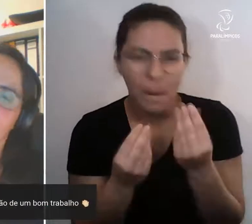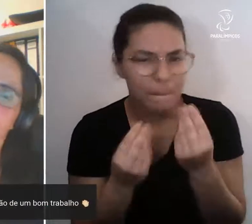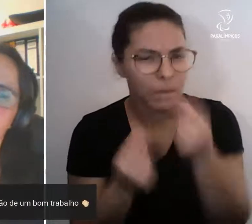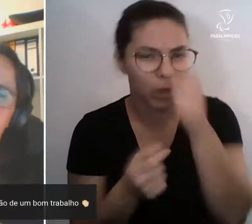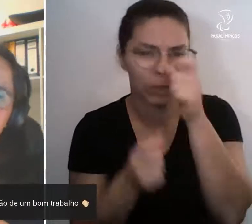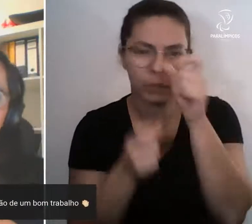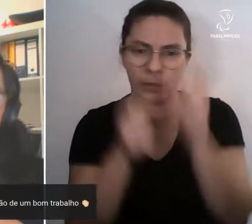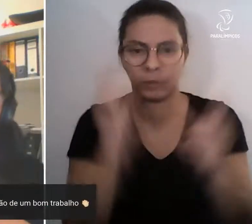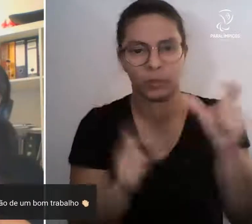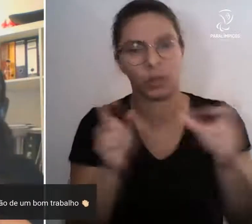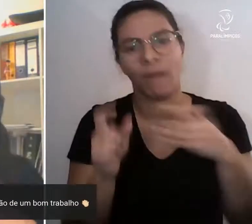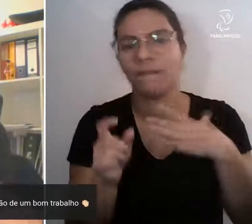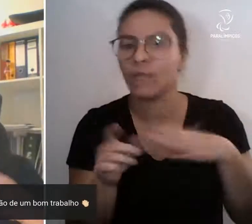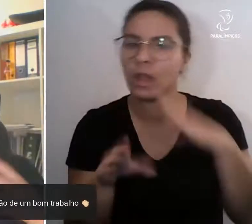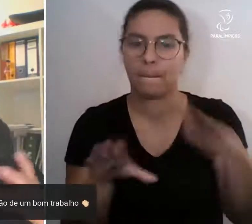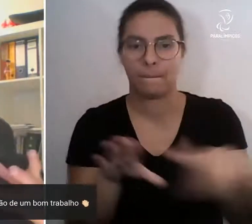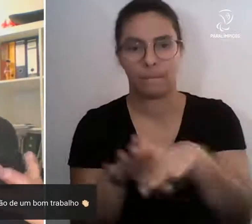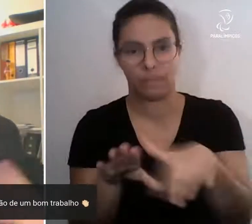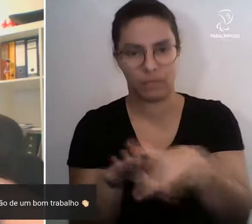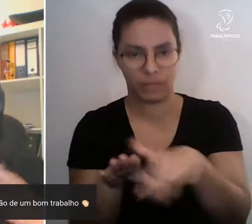participar, muitos.